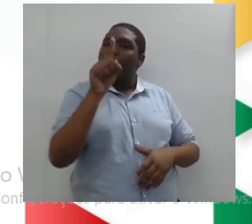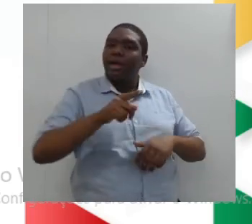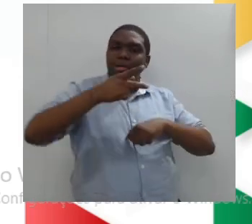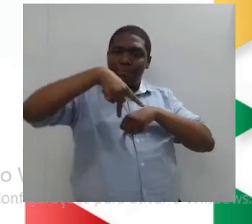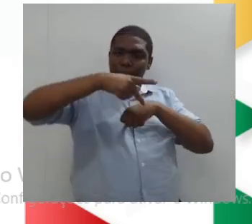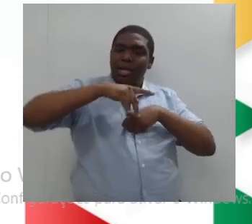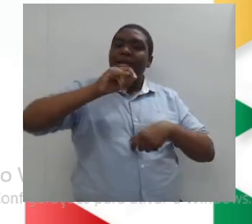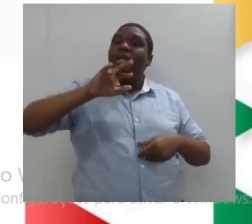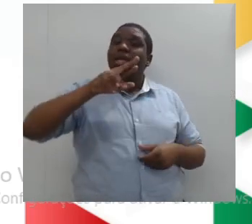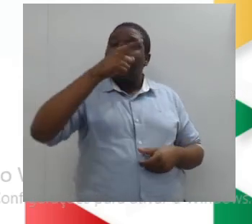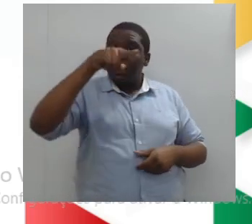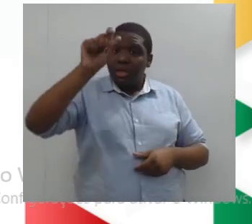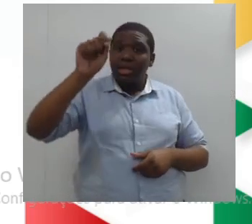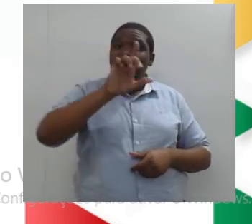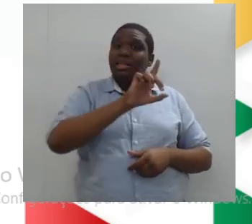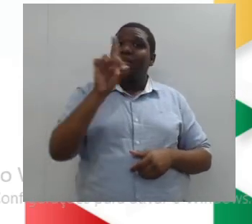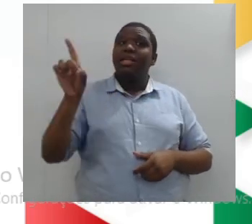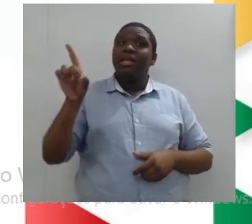de maio de